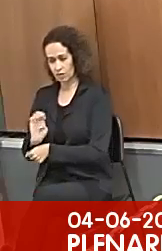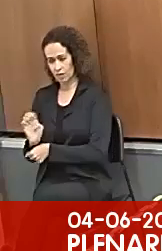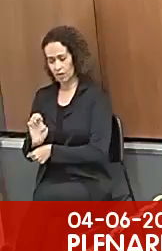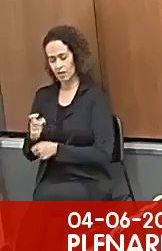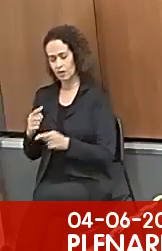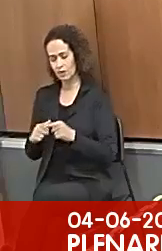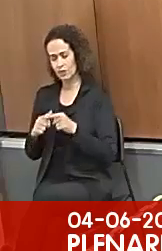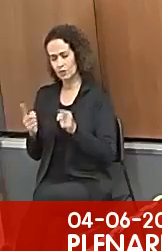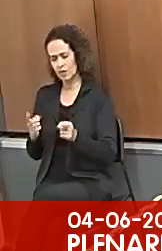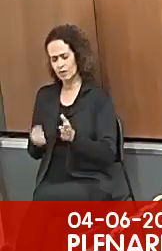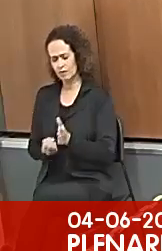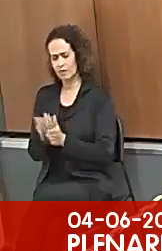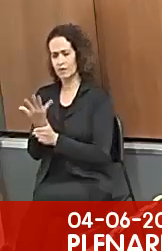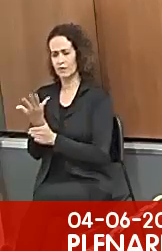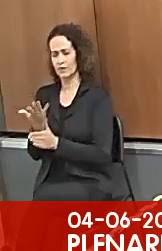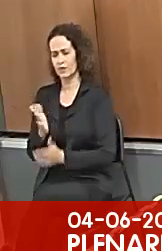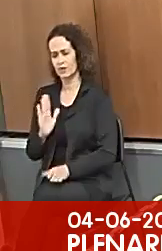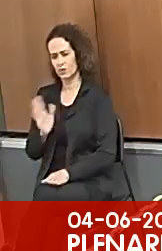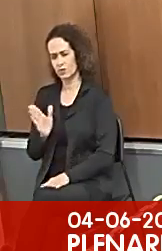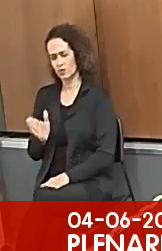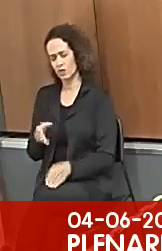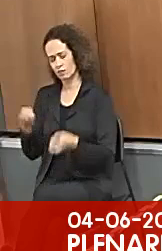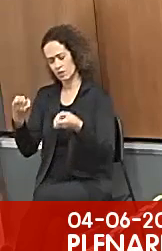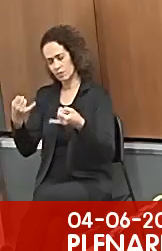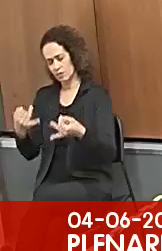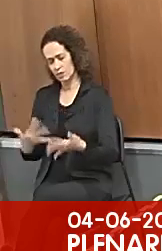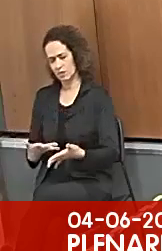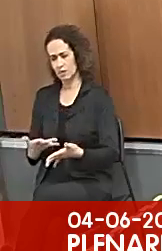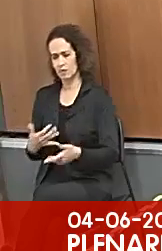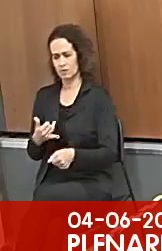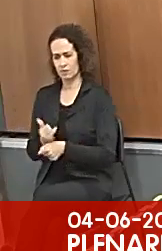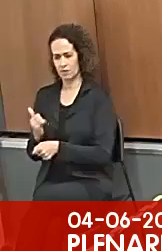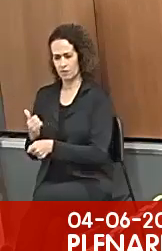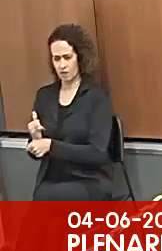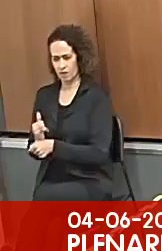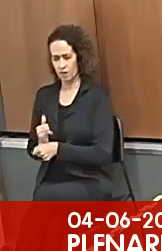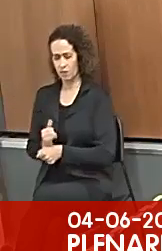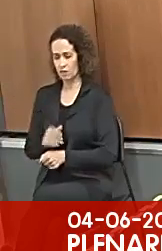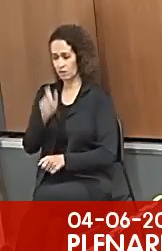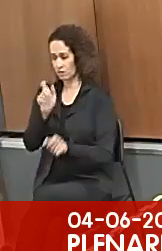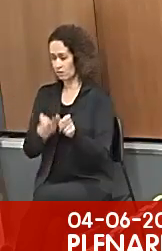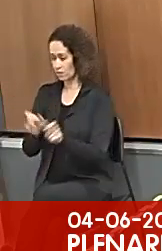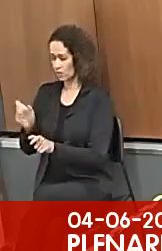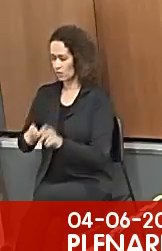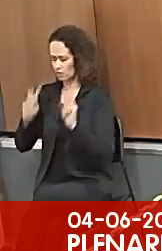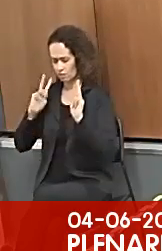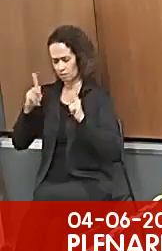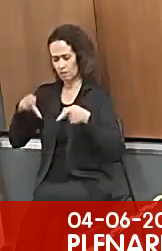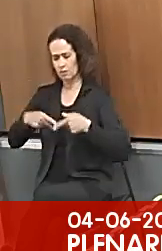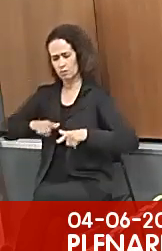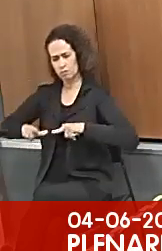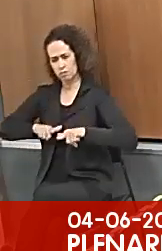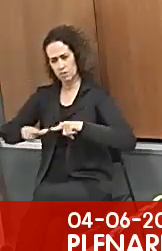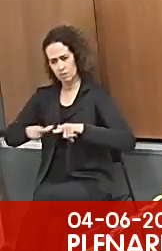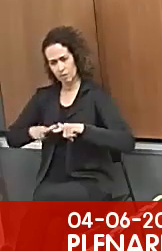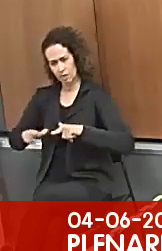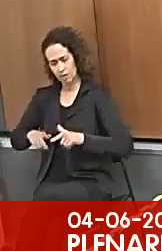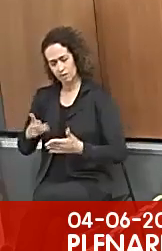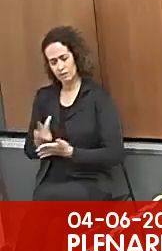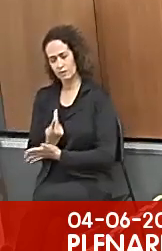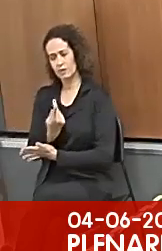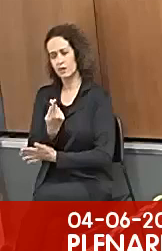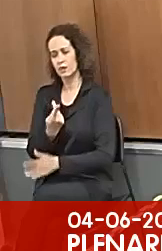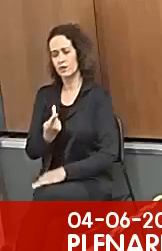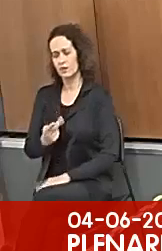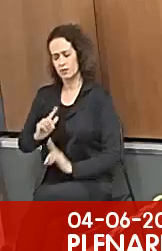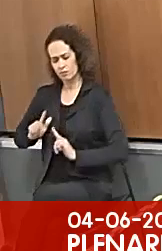diversas vezes, deputado, né, a sua ausência lá, mas as pessoas todas são reconhecedoras do trabalho que você realizou e vem